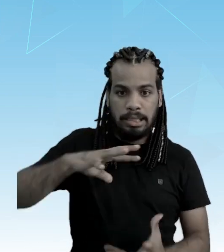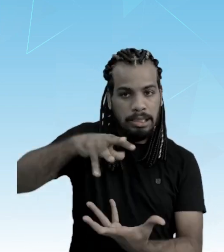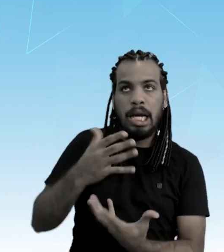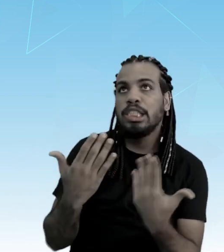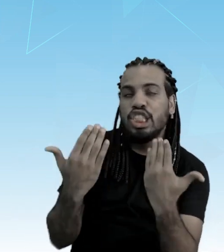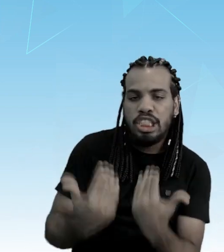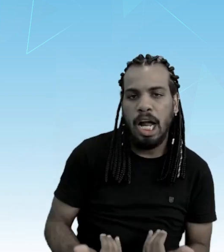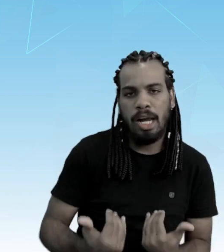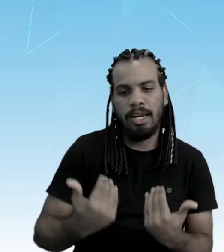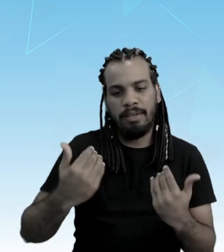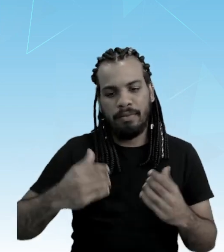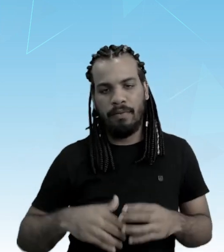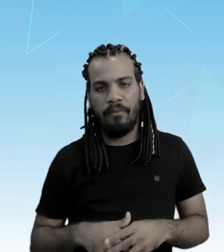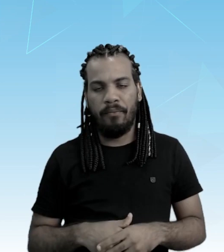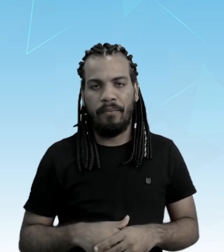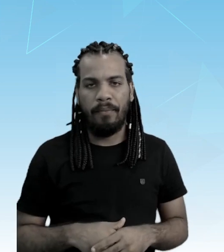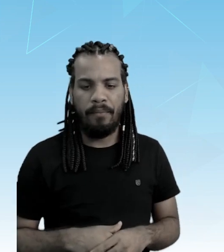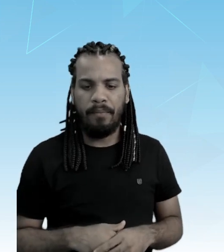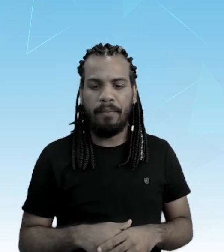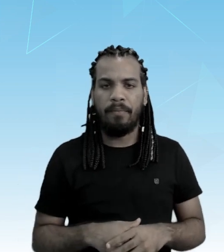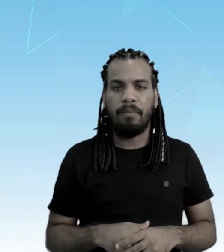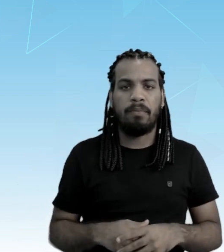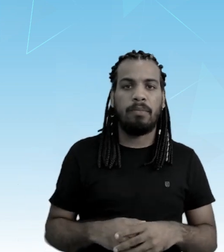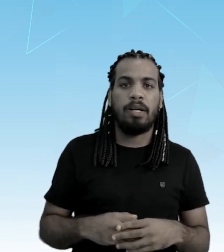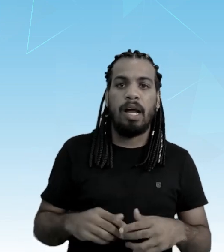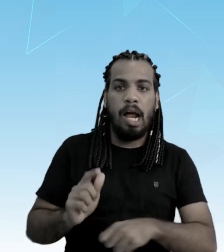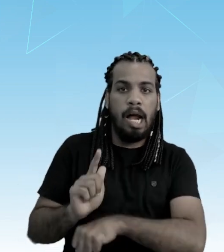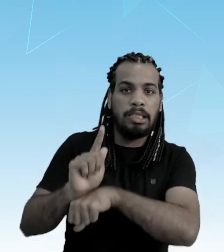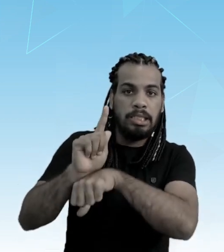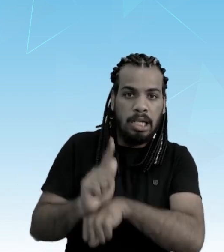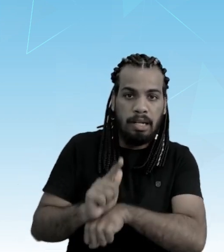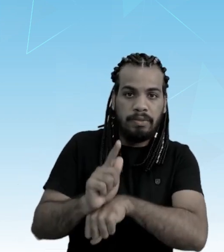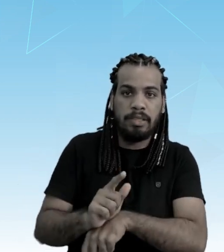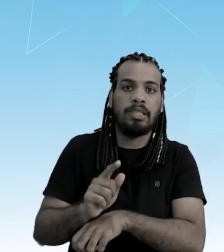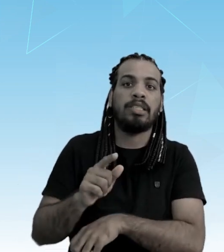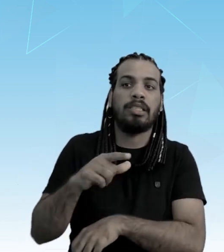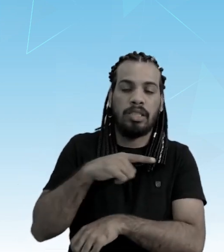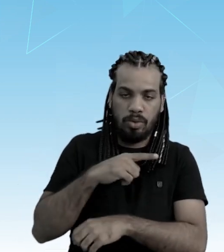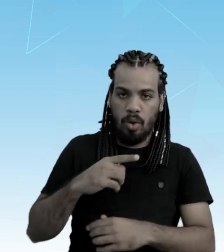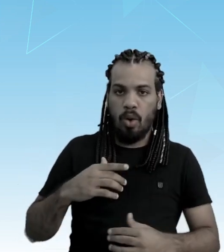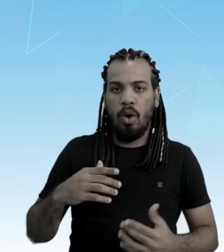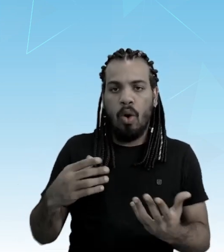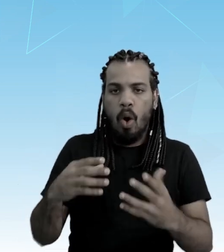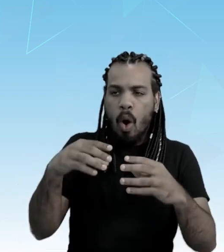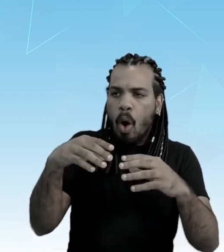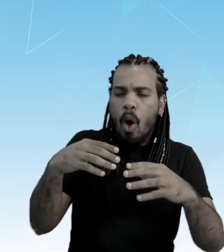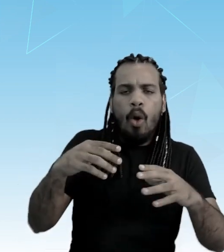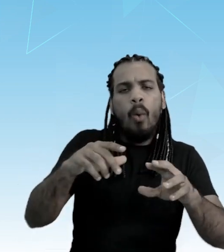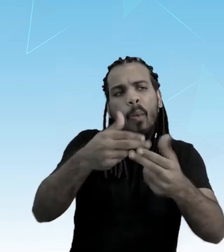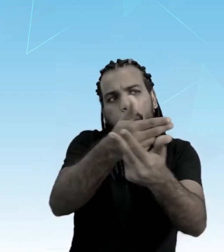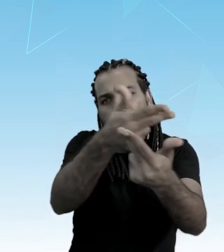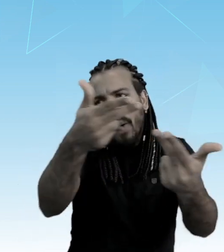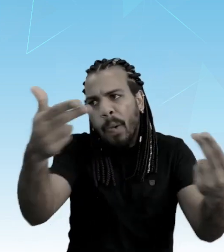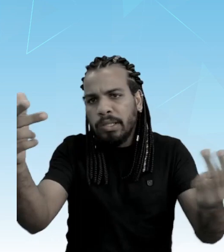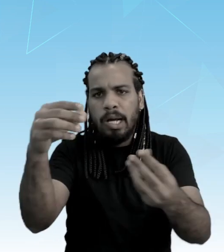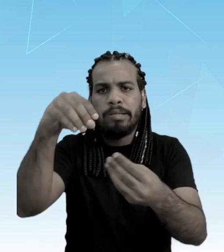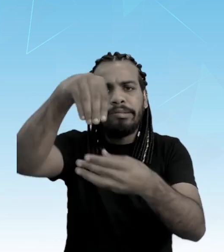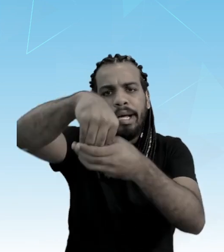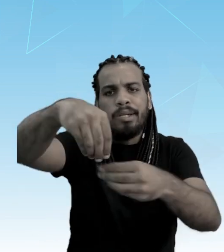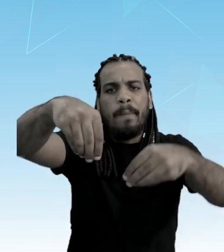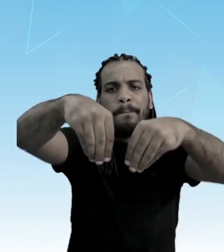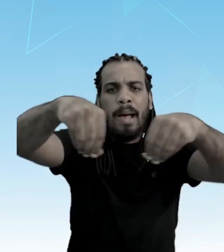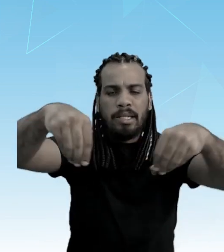A força de atração gravitacional, ela vai depender das massas dos corpos que vão estar ali envolvidos.